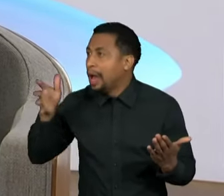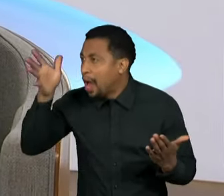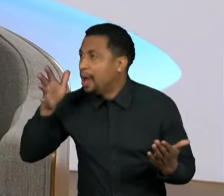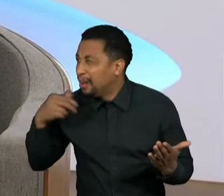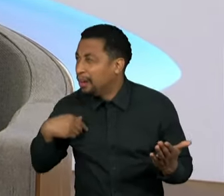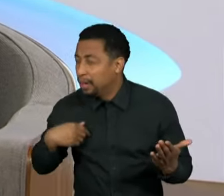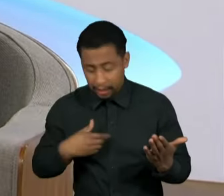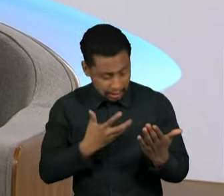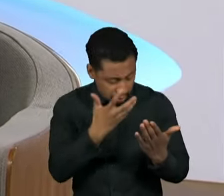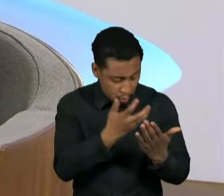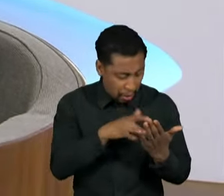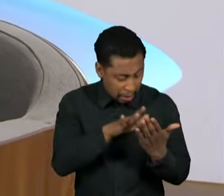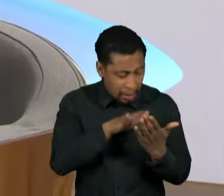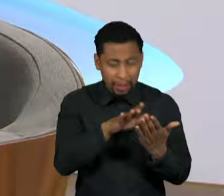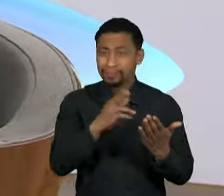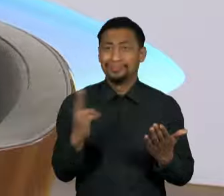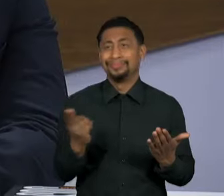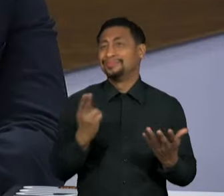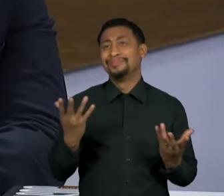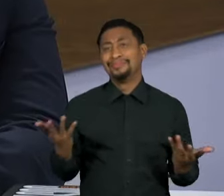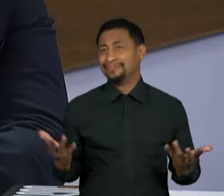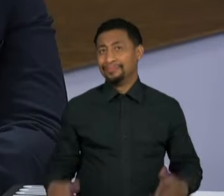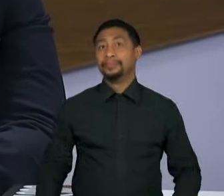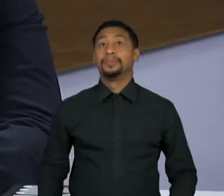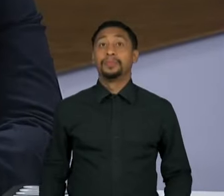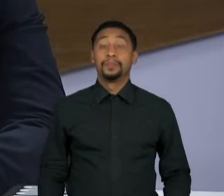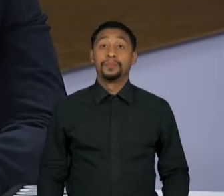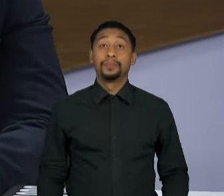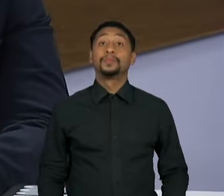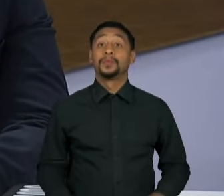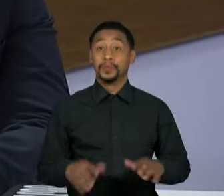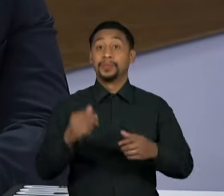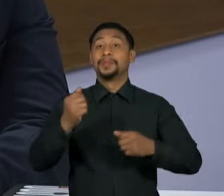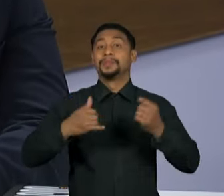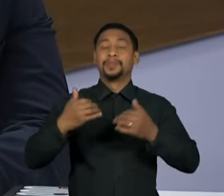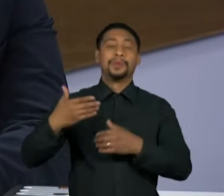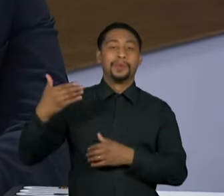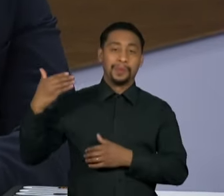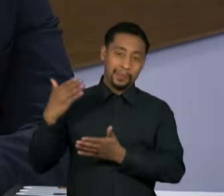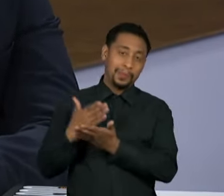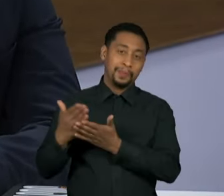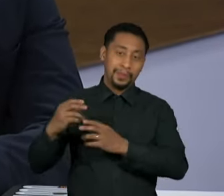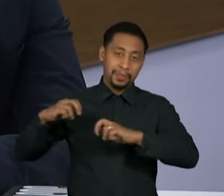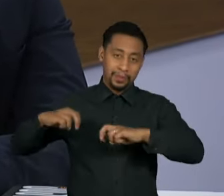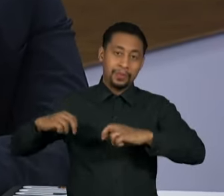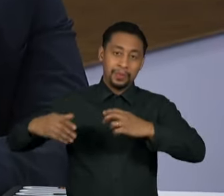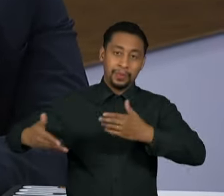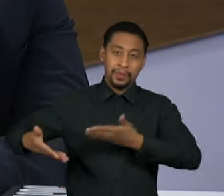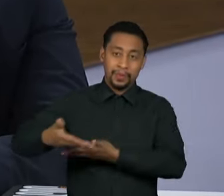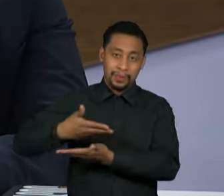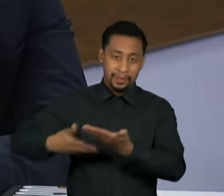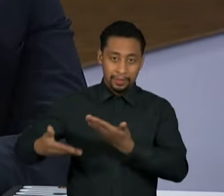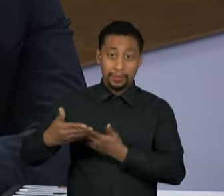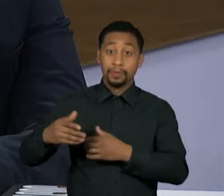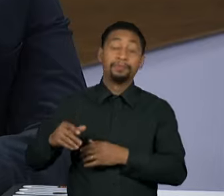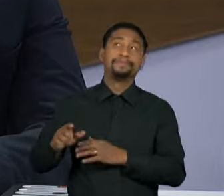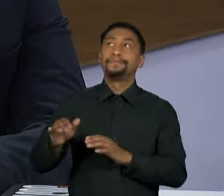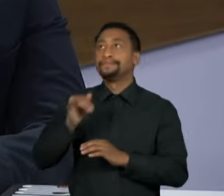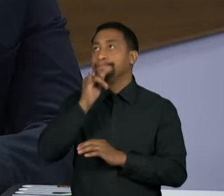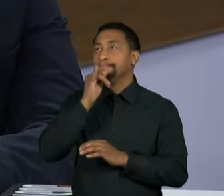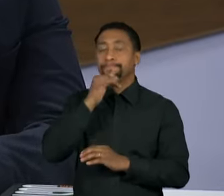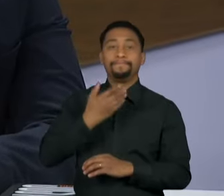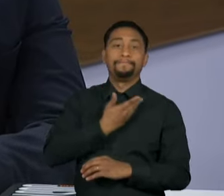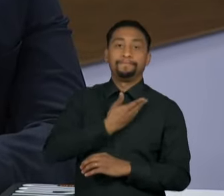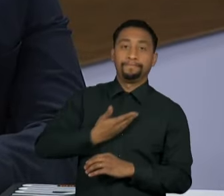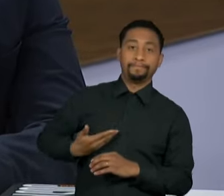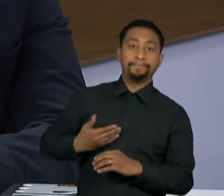swiping. Yeah. Professor, eu estou pensando ainda em algo que o senhor disse no início do programa, que quando um governante ou um ministro da